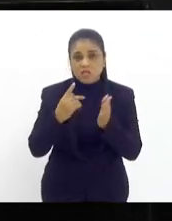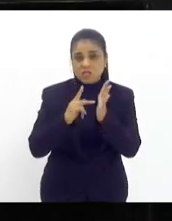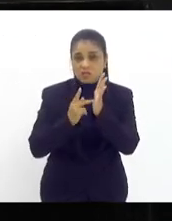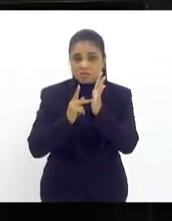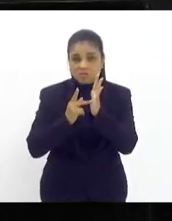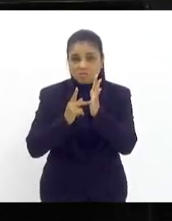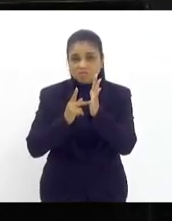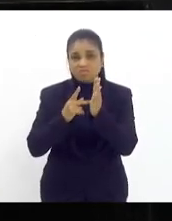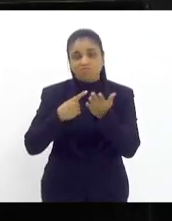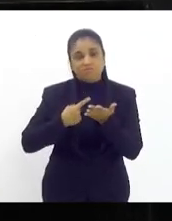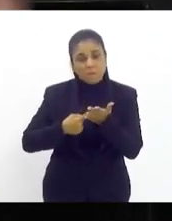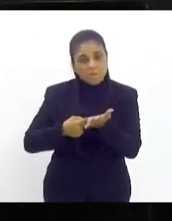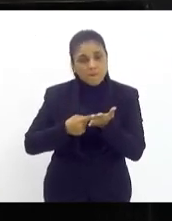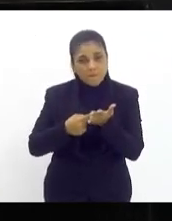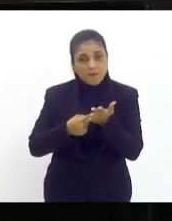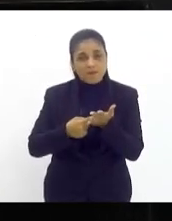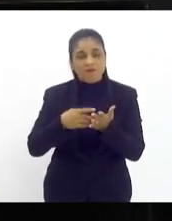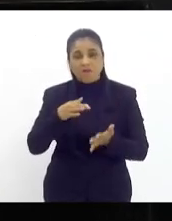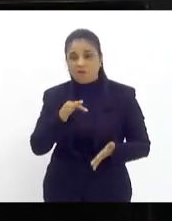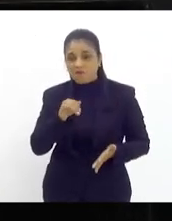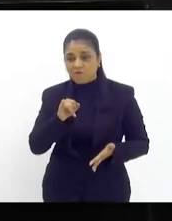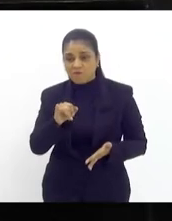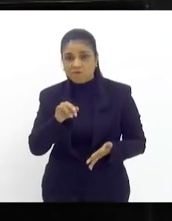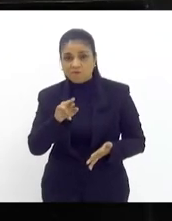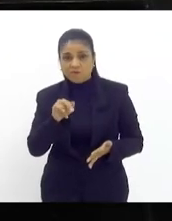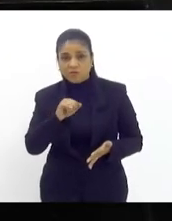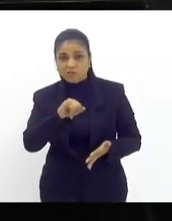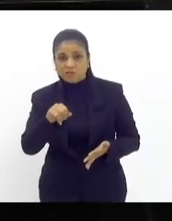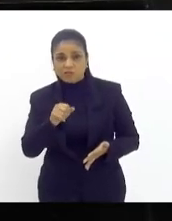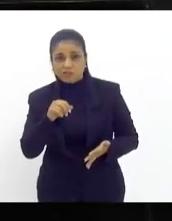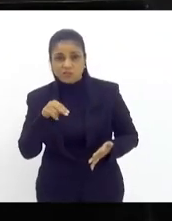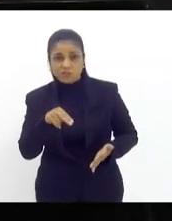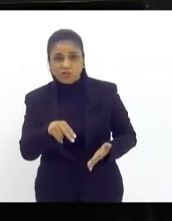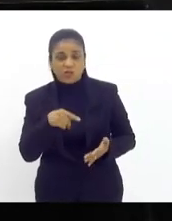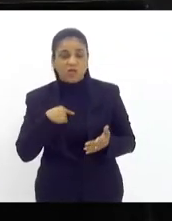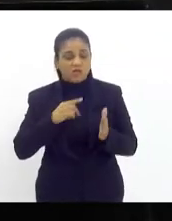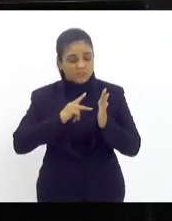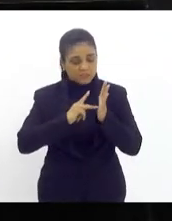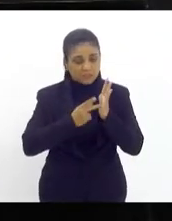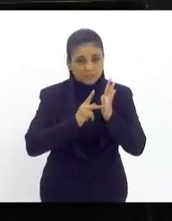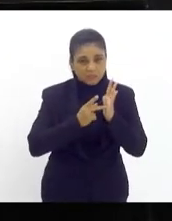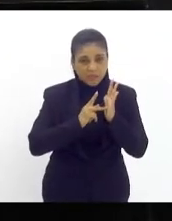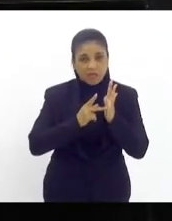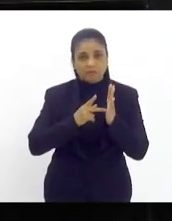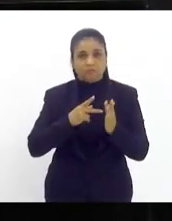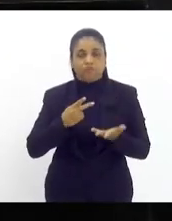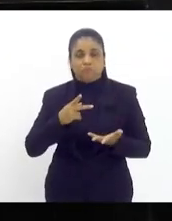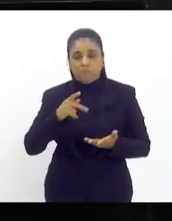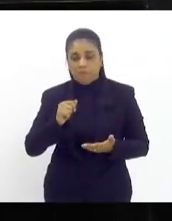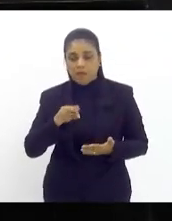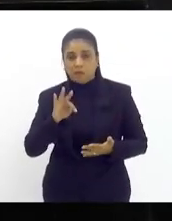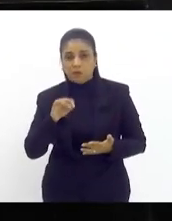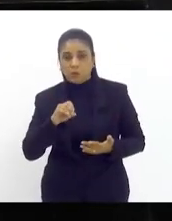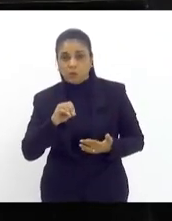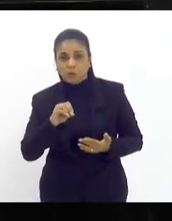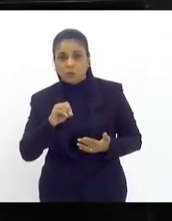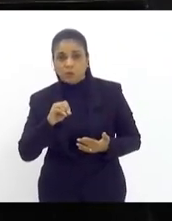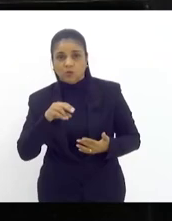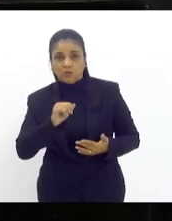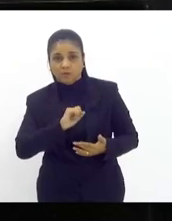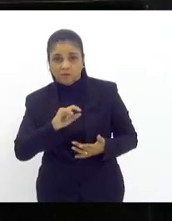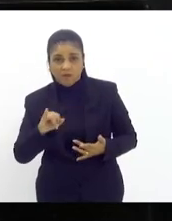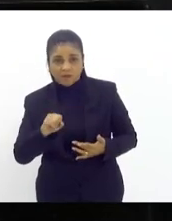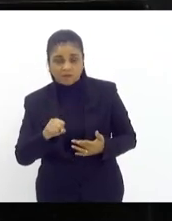Patronato financiado pela firjan financiado pelos sindicatos patronais simplesmente fazerem de tudo